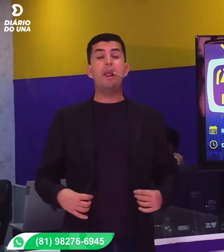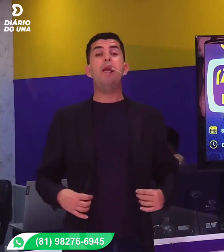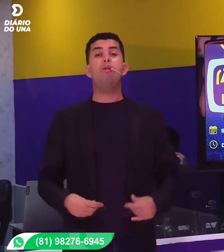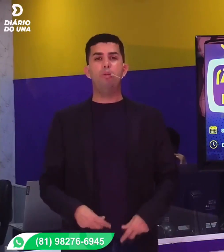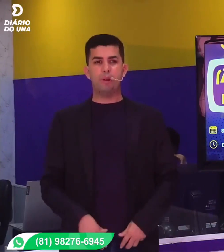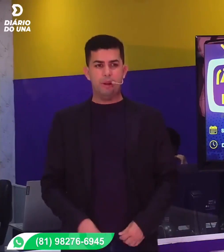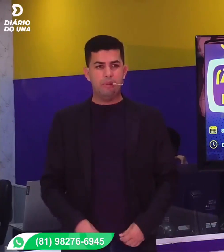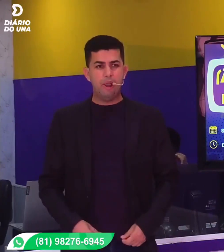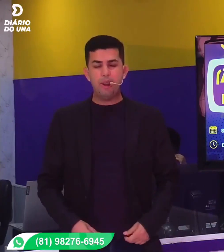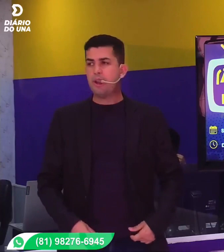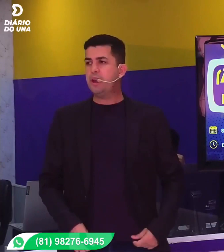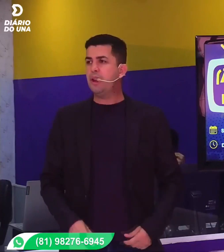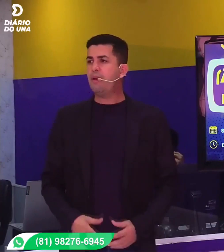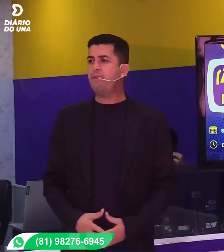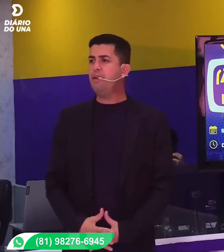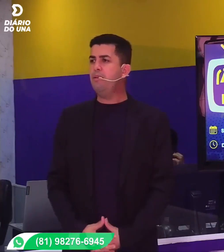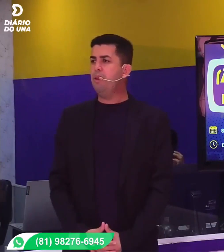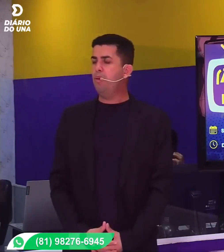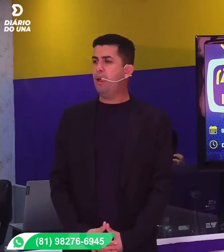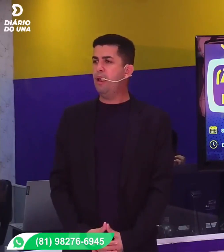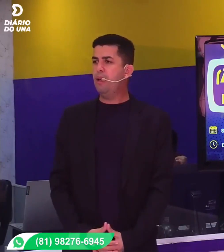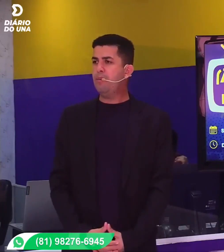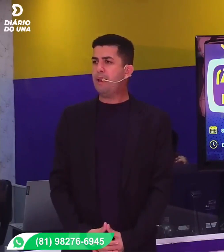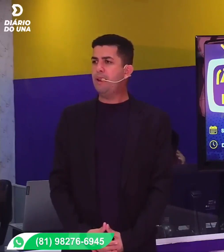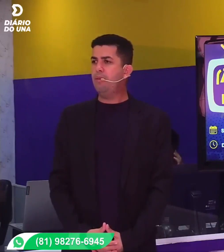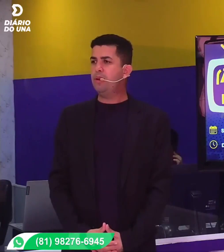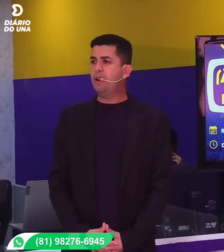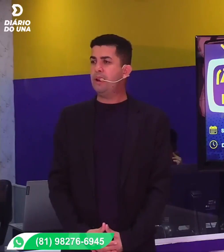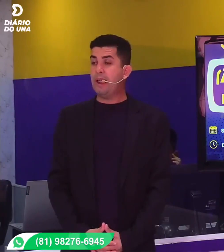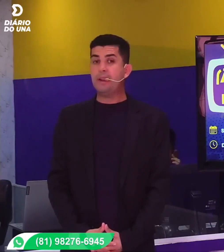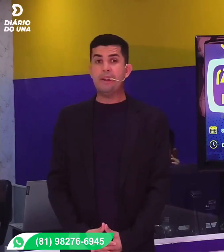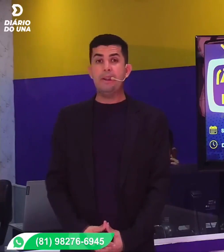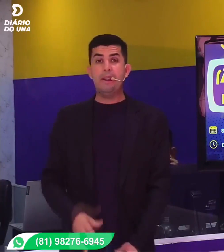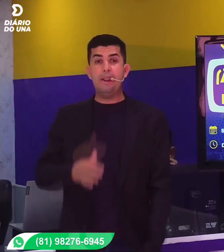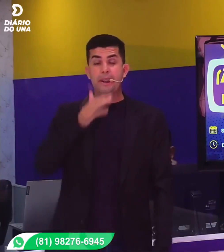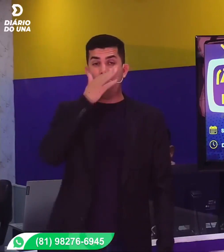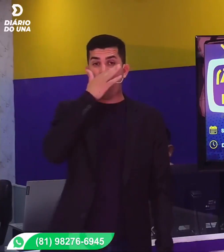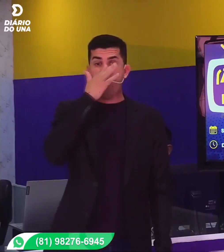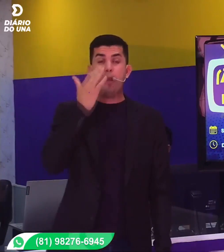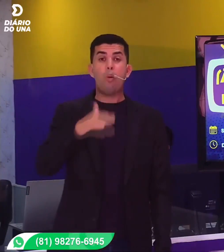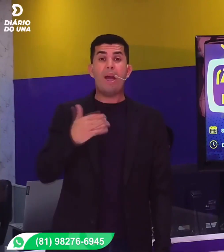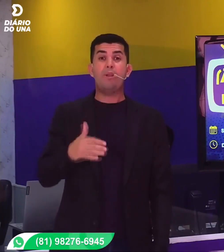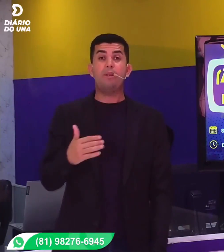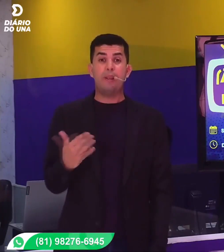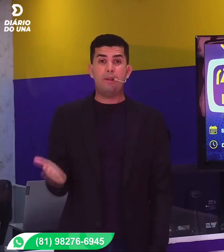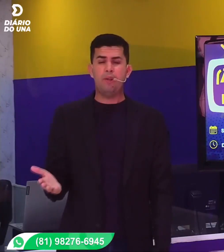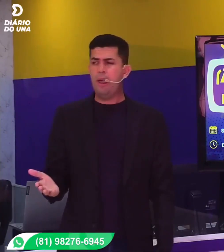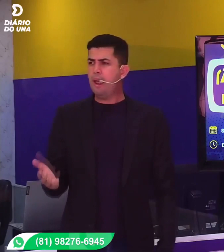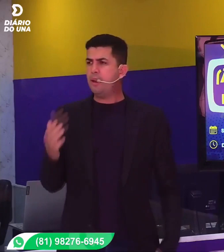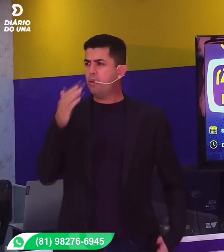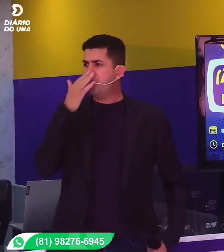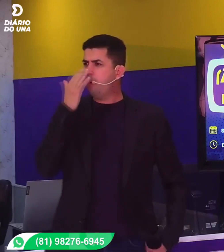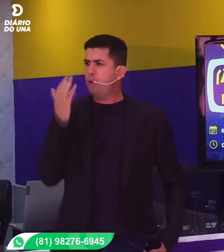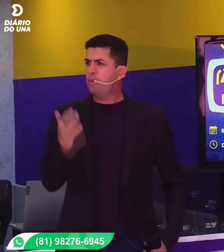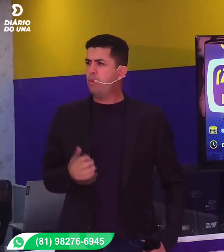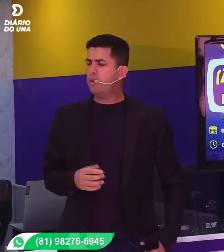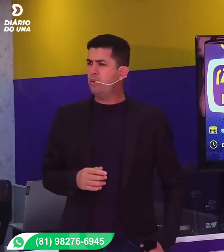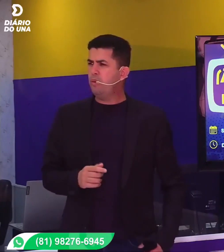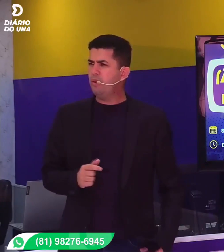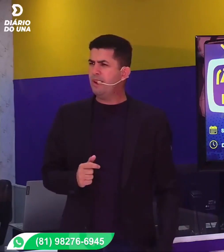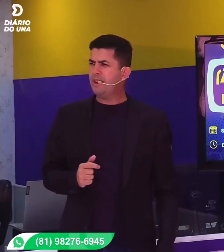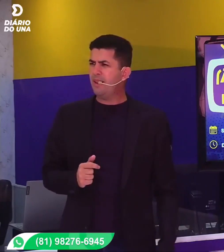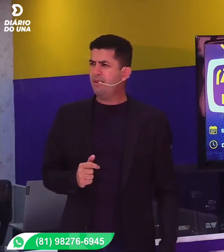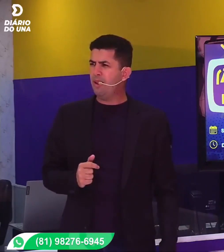página, que inclusive está chegando a 20 mil. Olha, batemos já esse ano 19.400. A gente começou o ano com quanto?